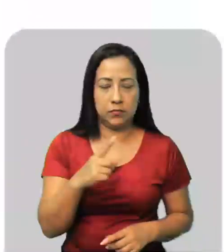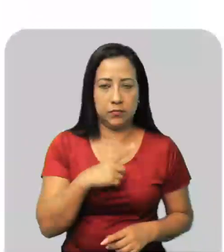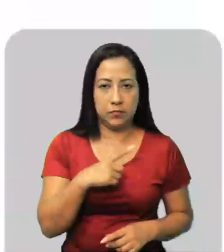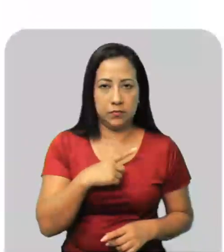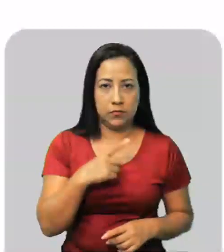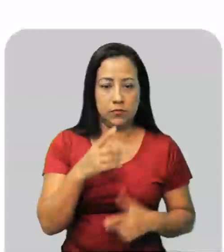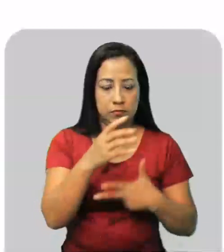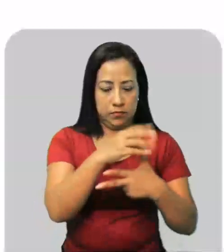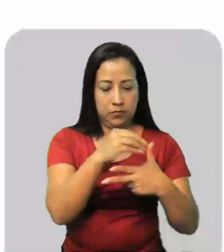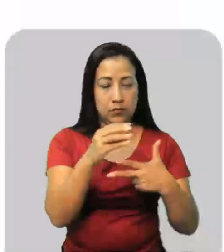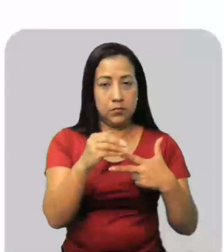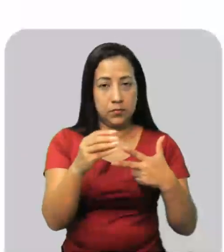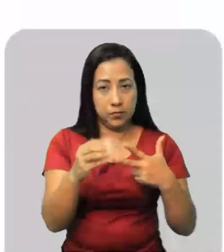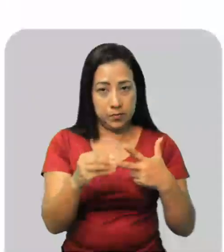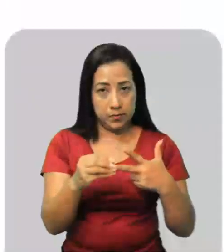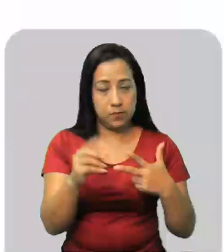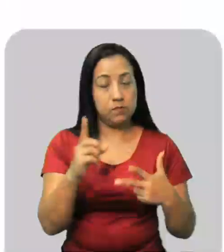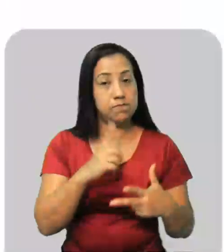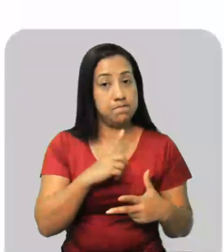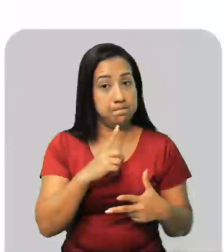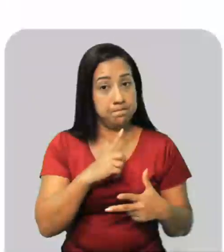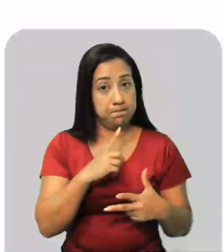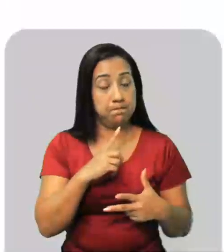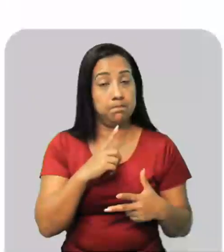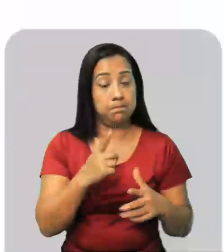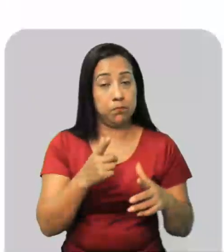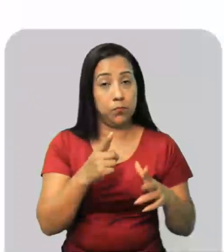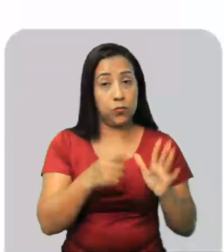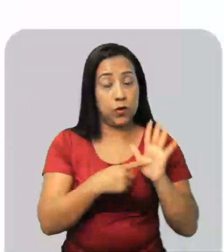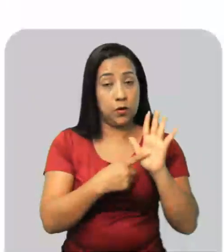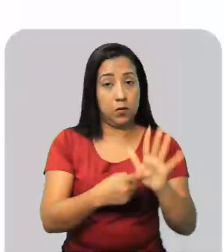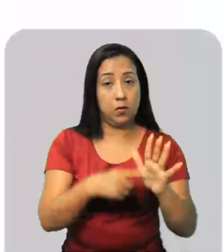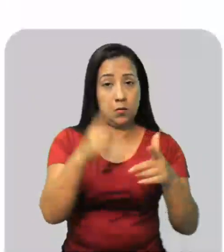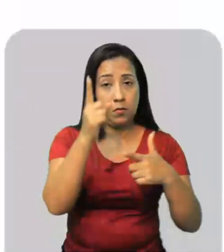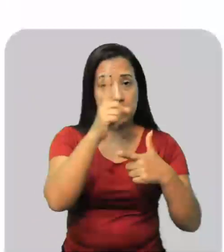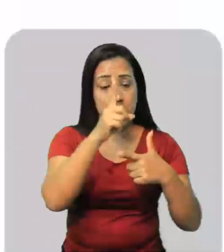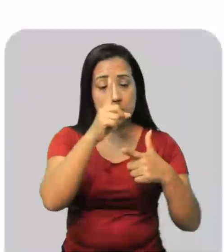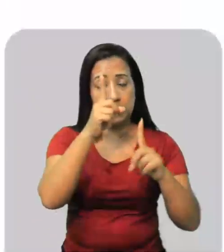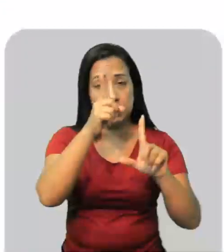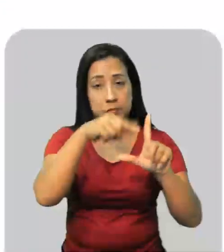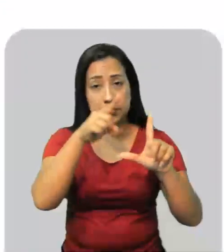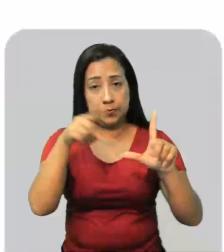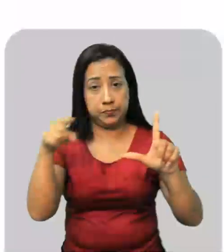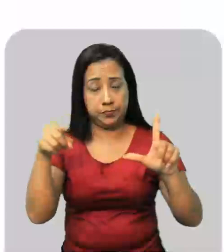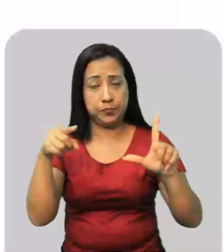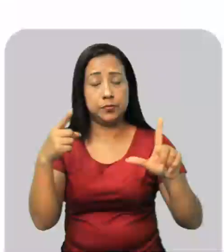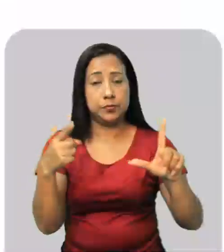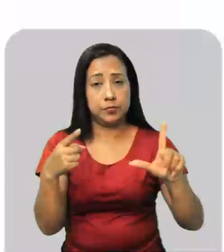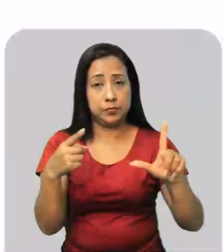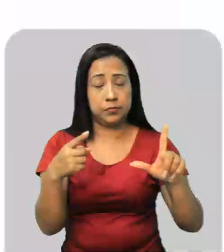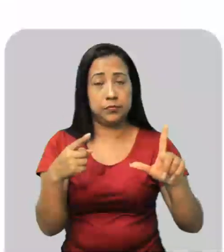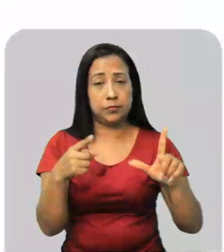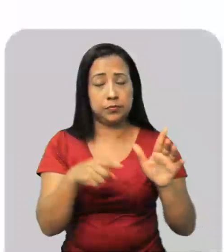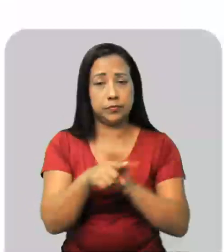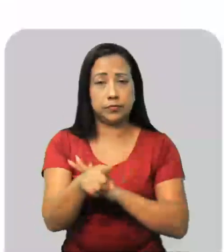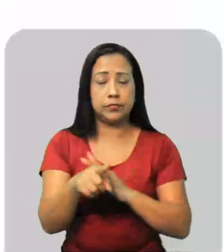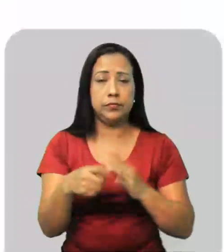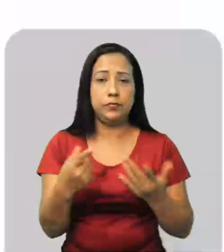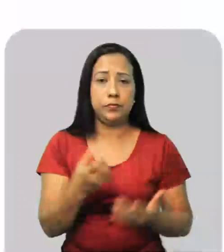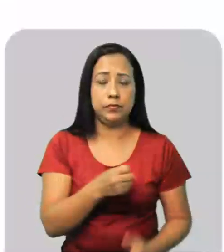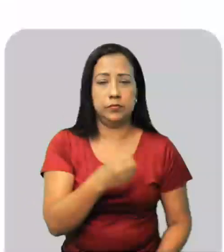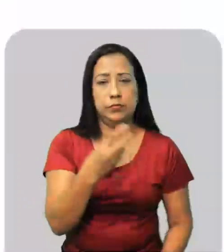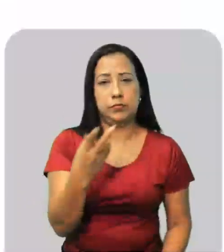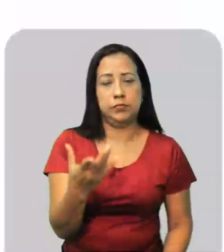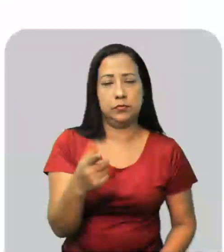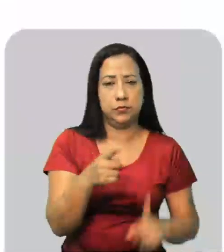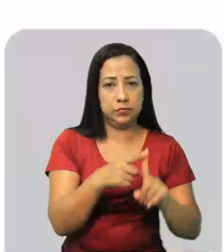um gráfico no qual perguntava se a taxa de fecundidade hoje está aumentando ou está diminuindo. Vem comigo aqui na